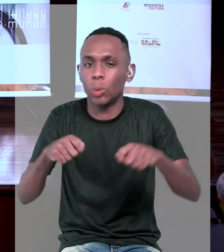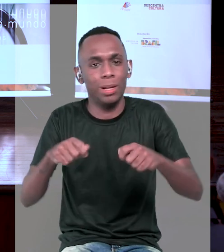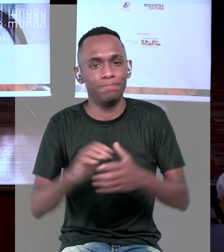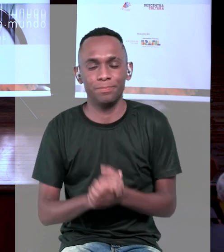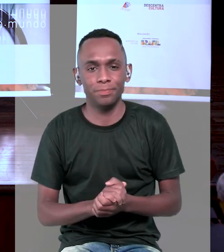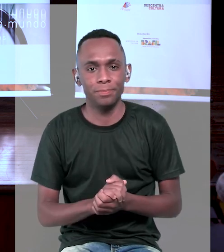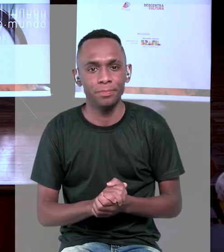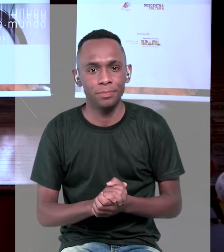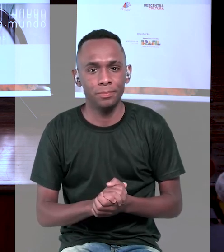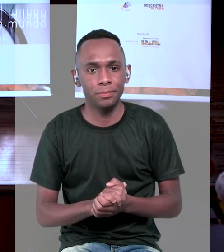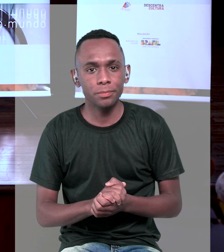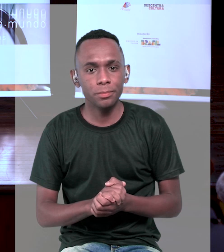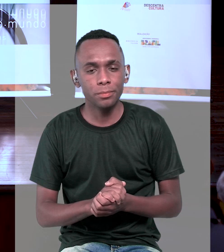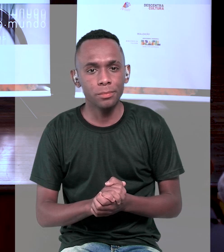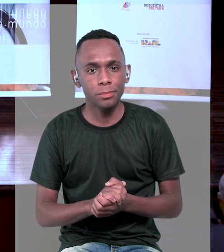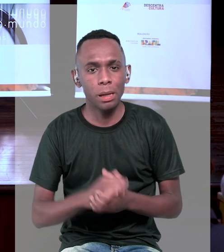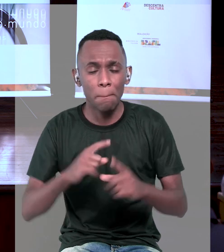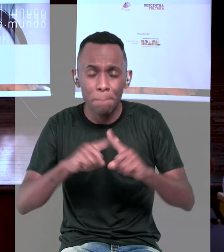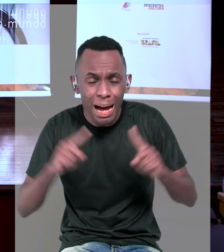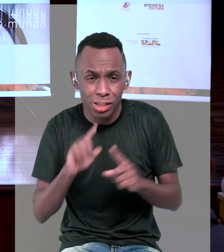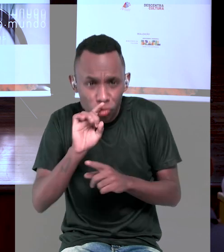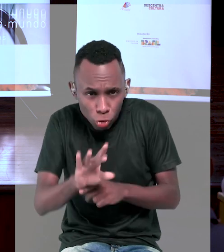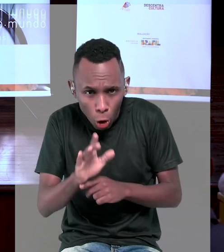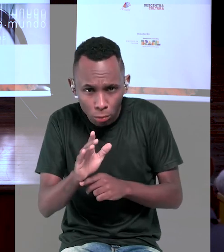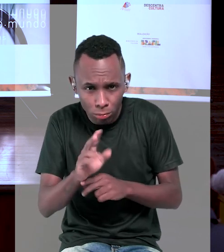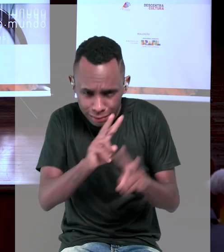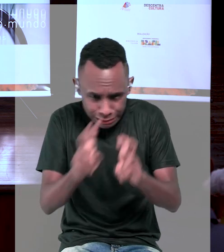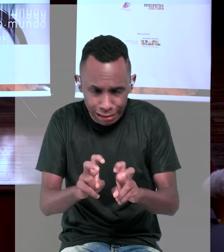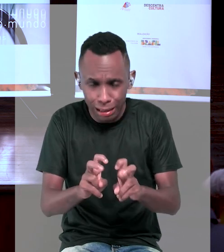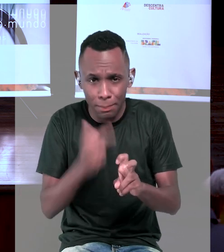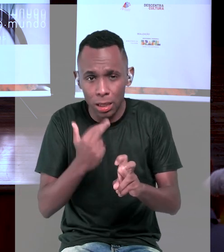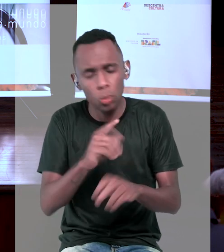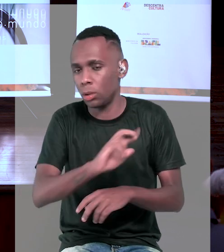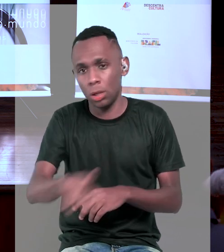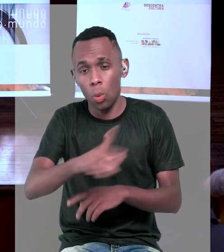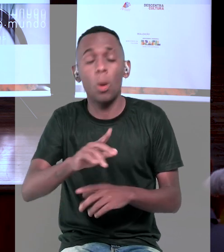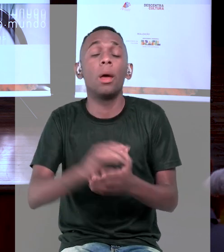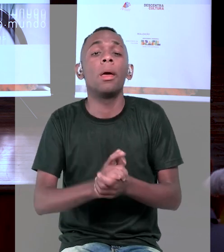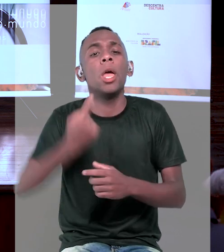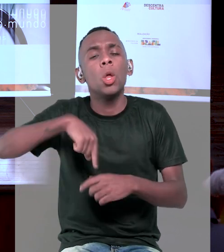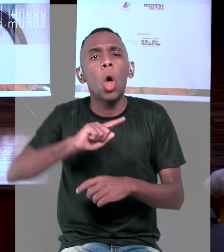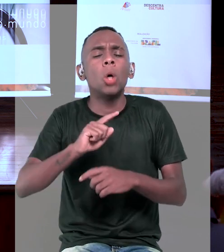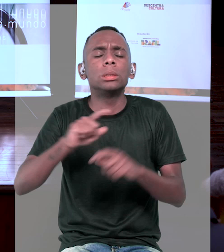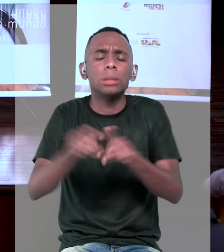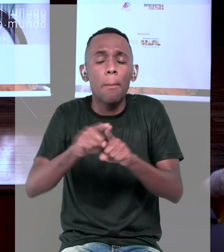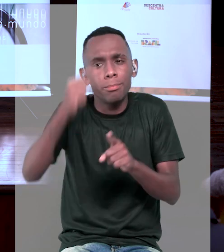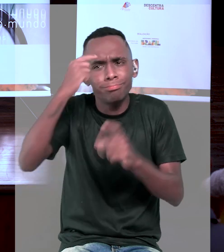Mas não é só isso. A inexorabilidade me leva a pensar que nós